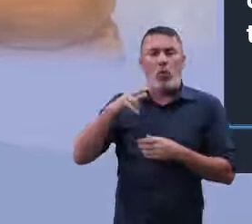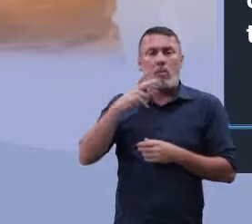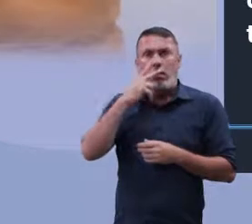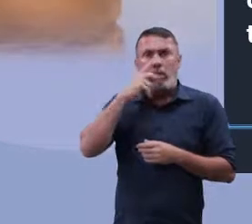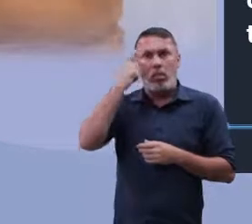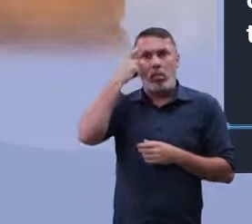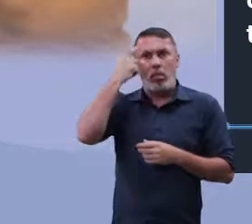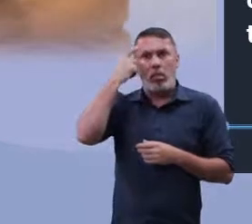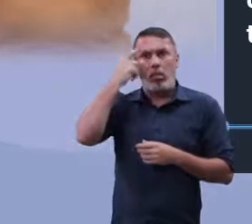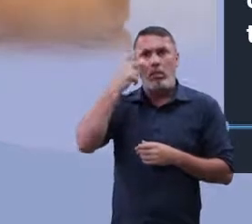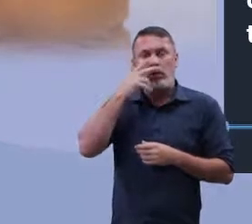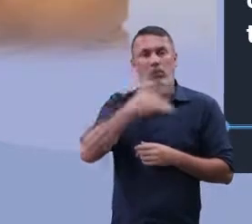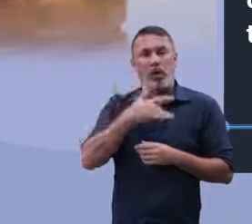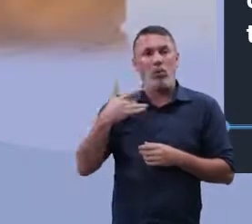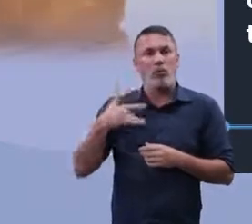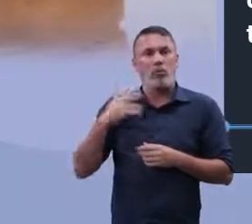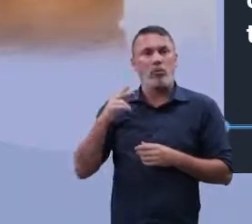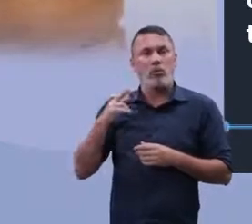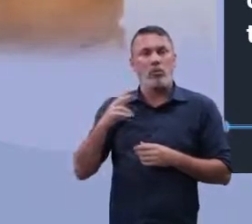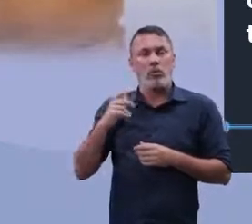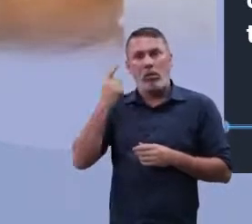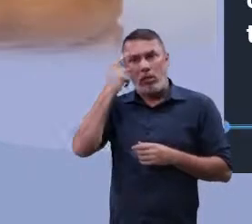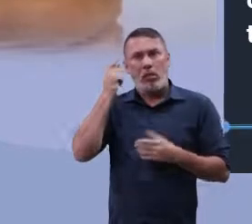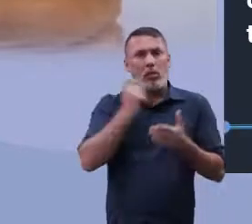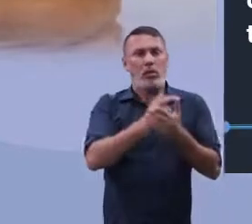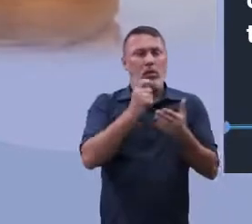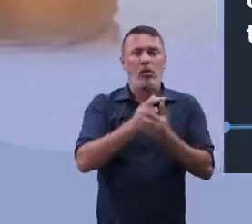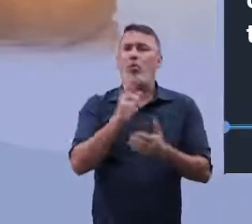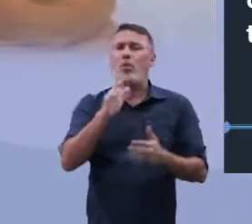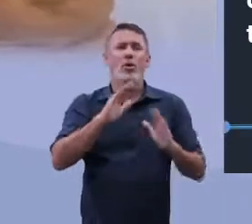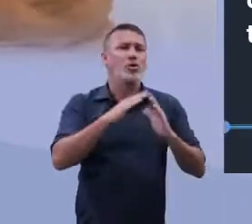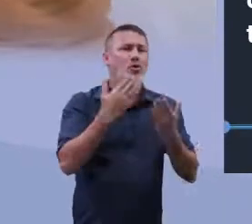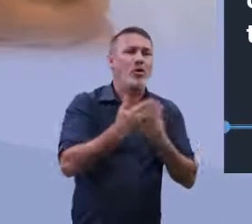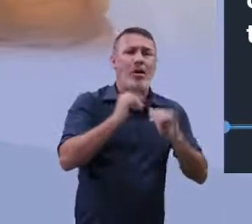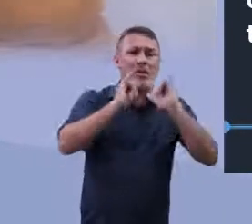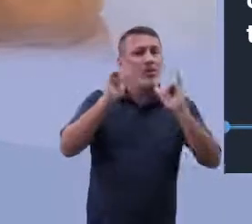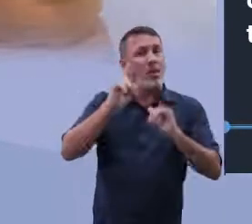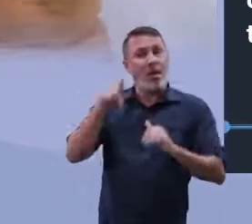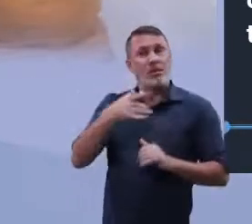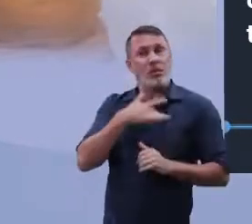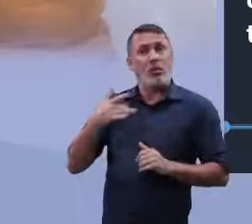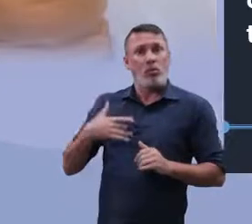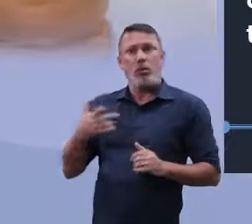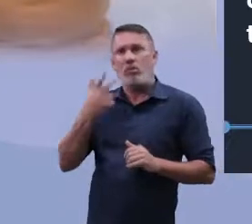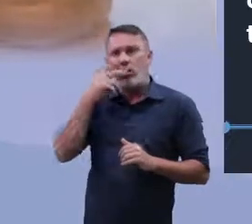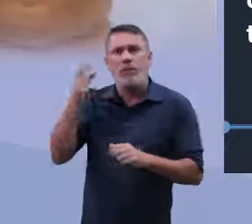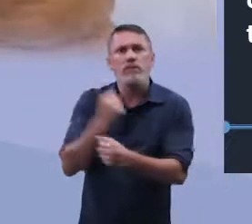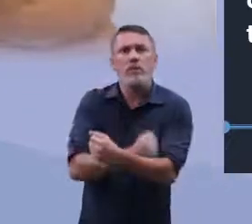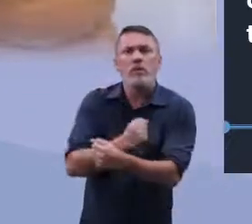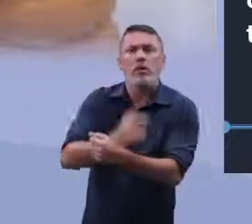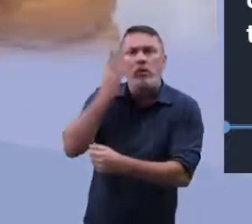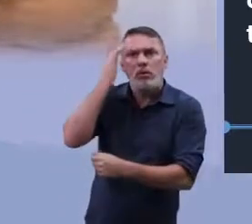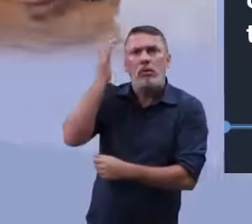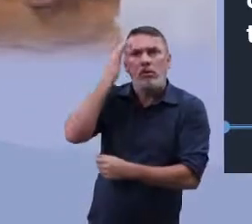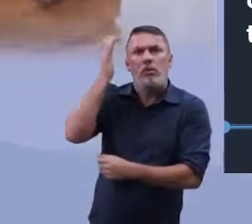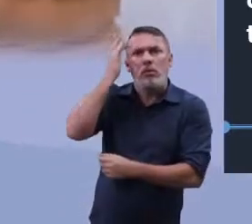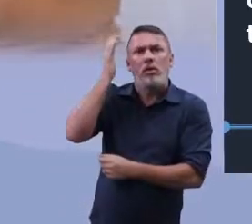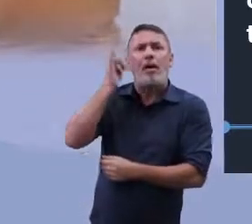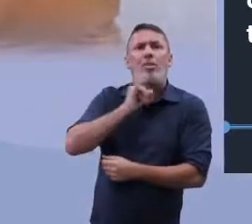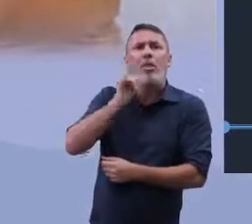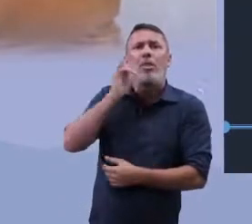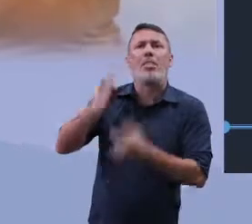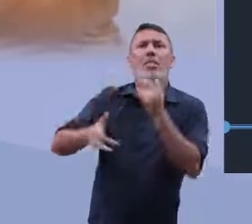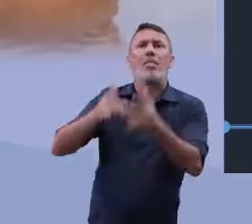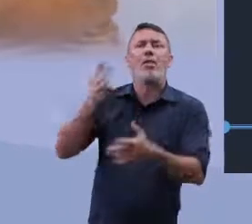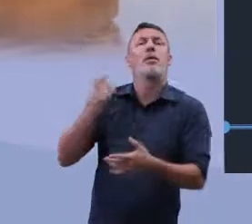transtornos, os transtornos associados ao consumismo, não é escola, não é mídia, aí é uma questão de saúde. Então eu tenho o Ministério